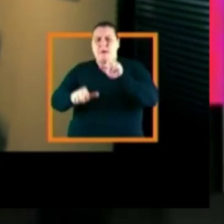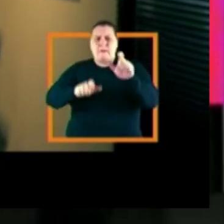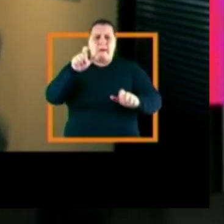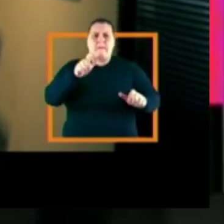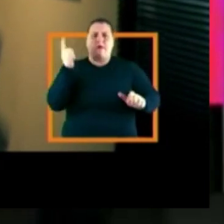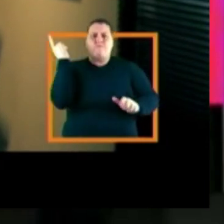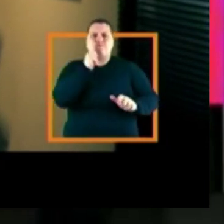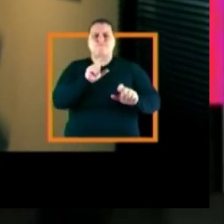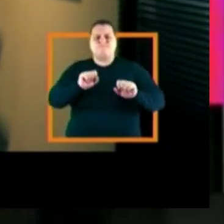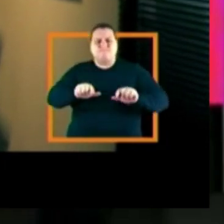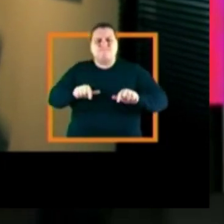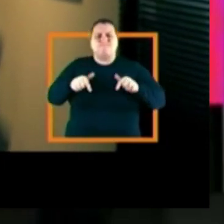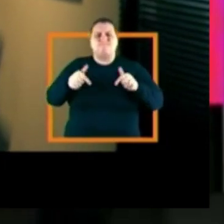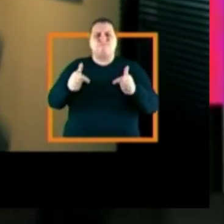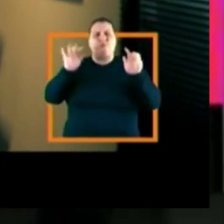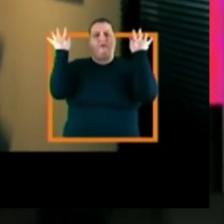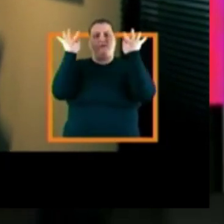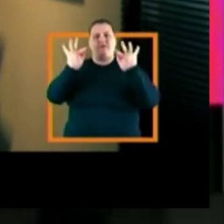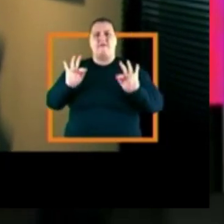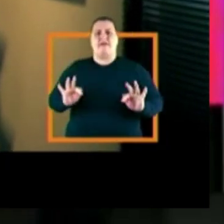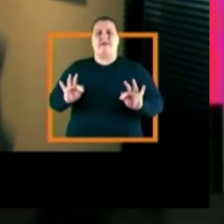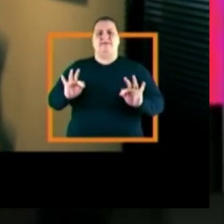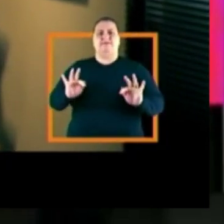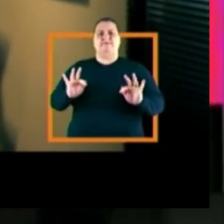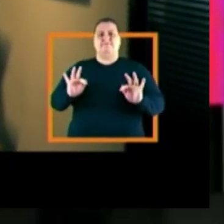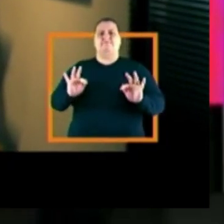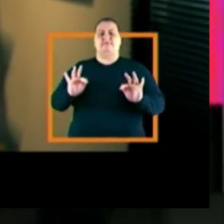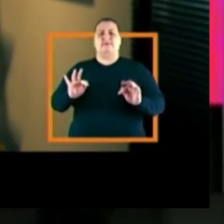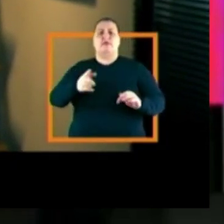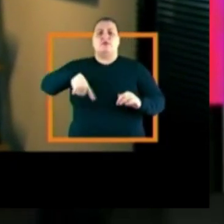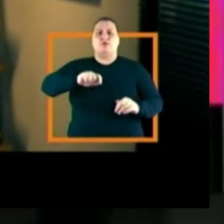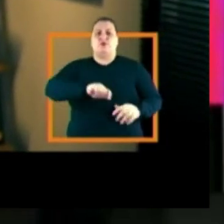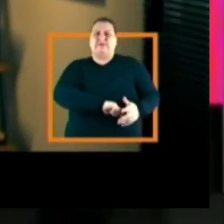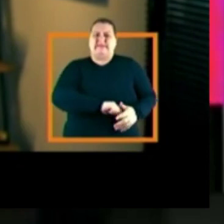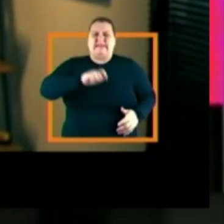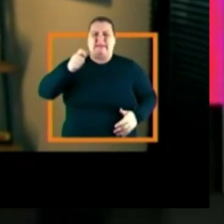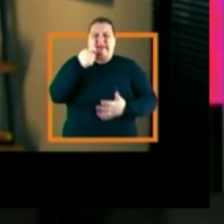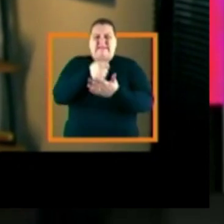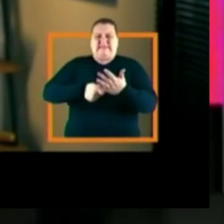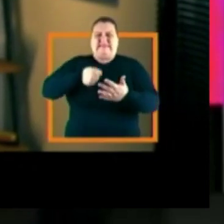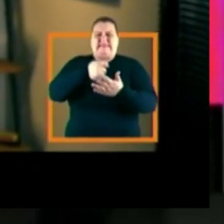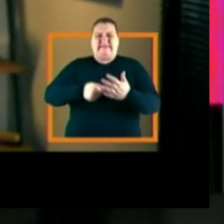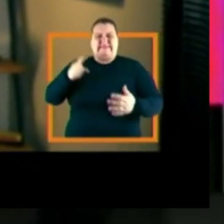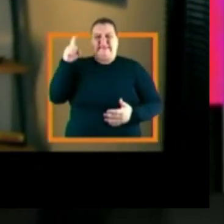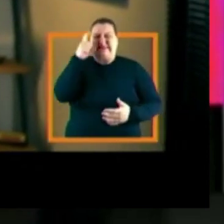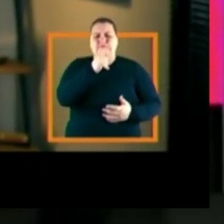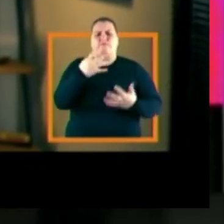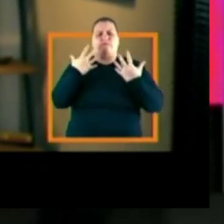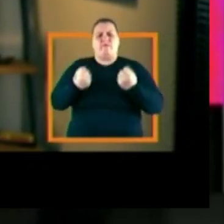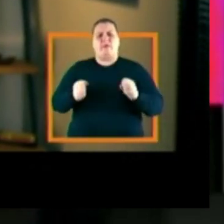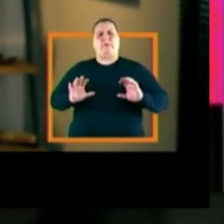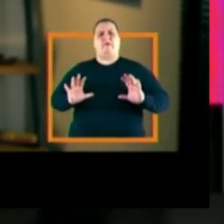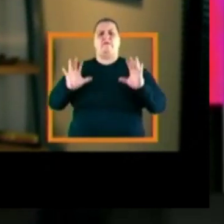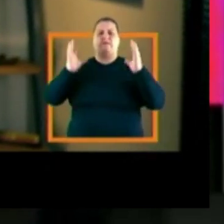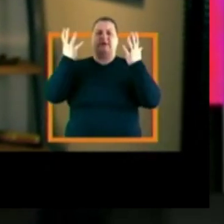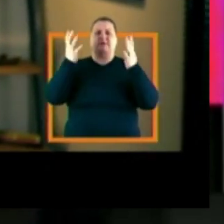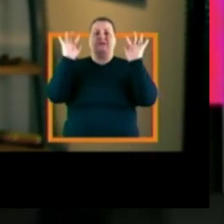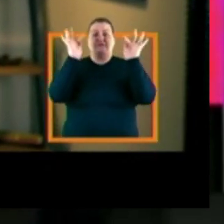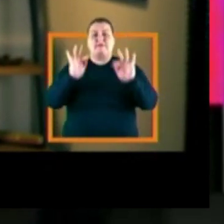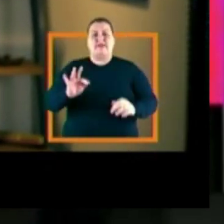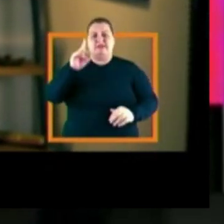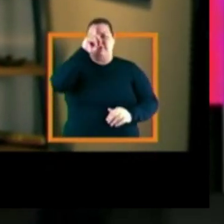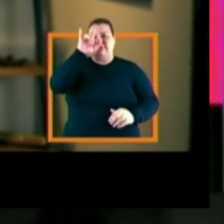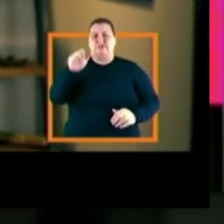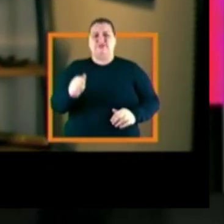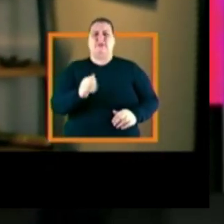mais motivos para comemorar. Com mais entusiasmo ainda, essa nossa independência que foi tão difícil de ser conquistada.